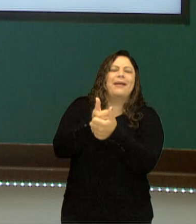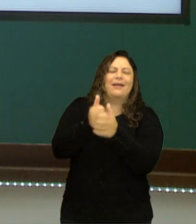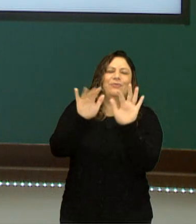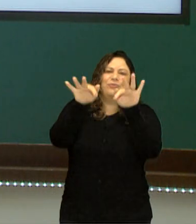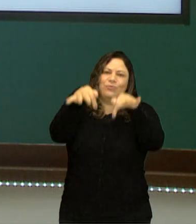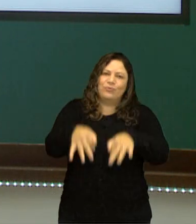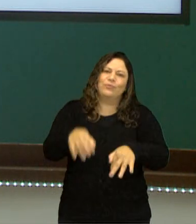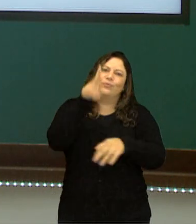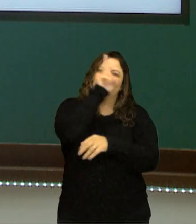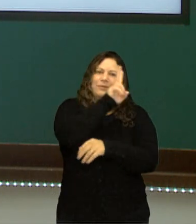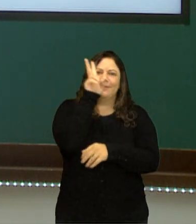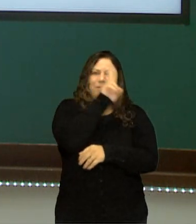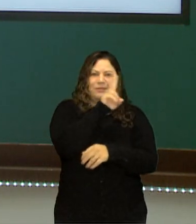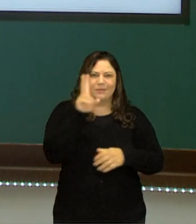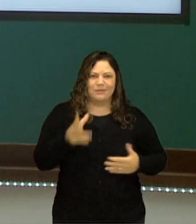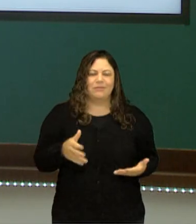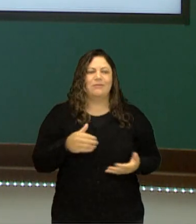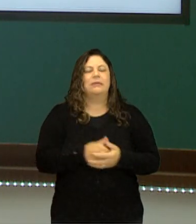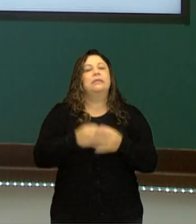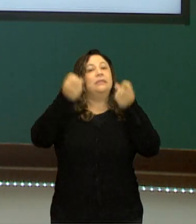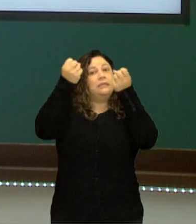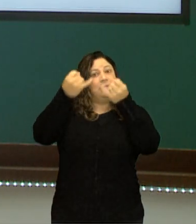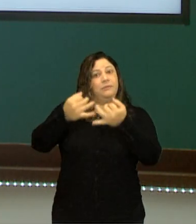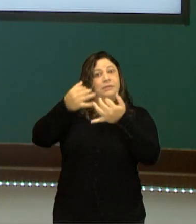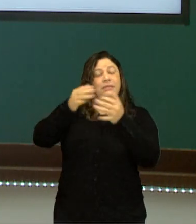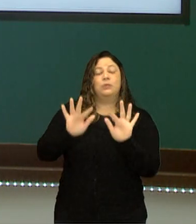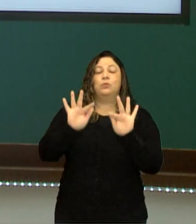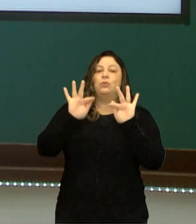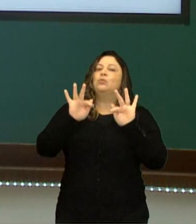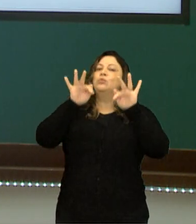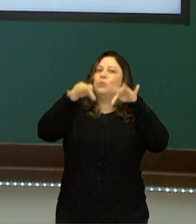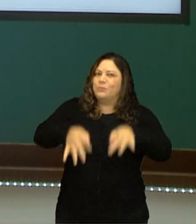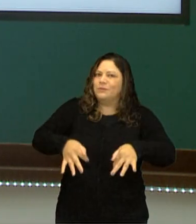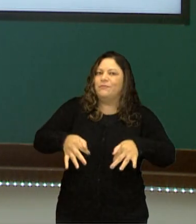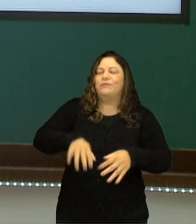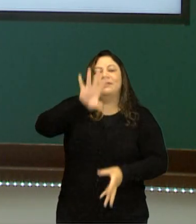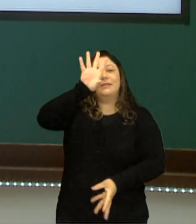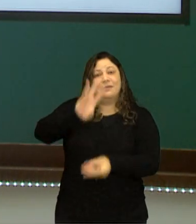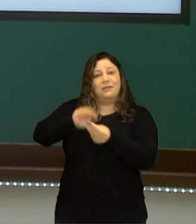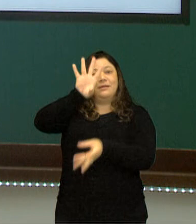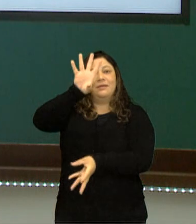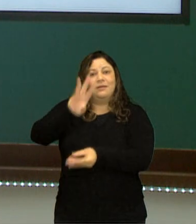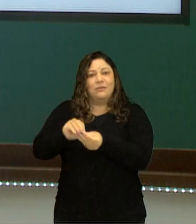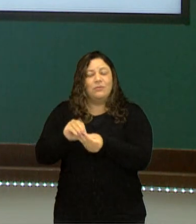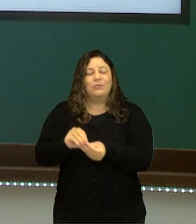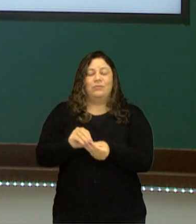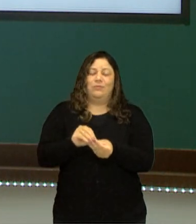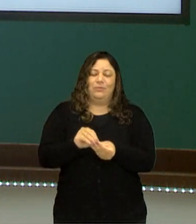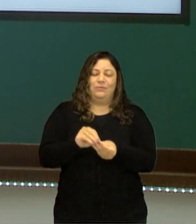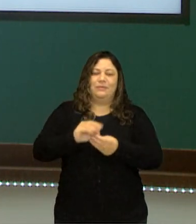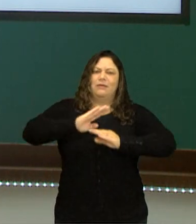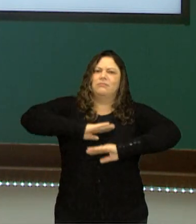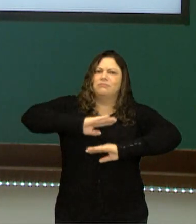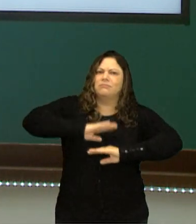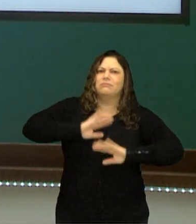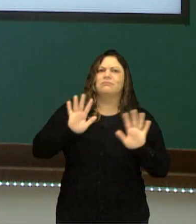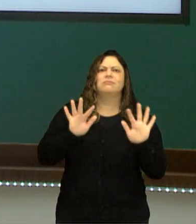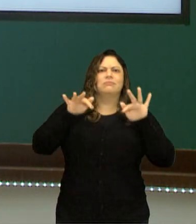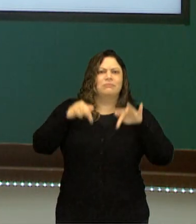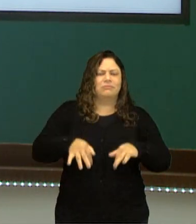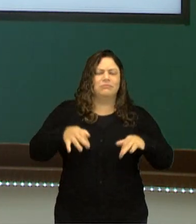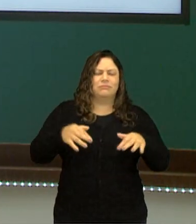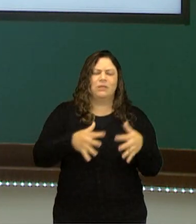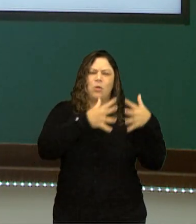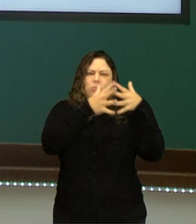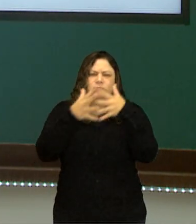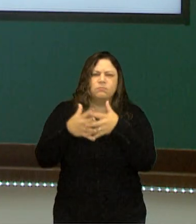no desenvolvimento, nós temos o clímax, que é o ponto de maior tensão, onde todos ficam esperando o que vai